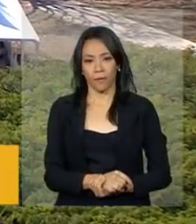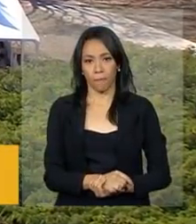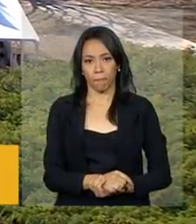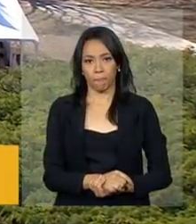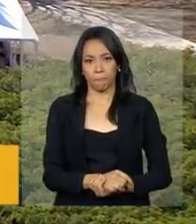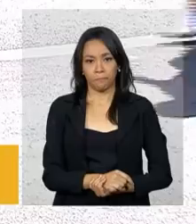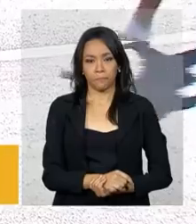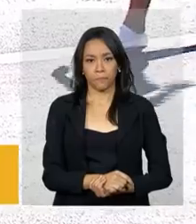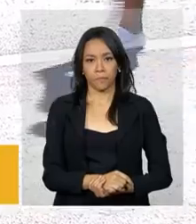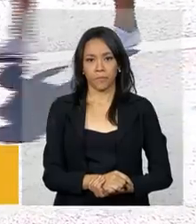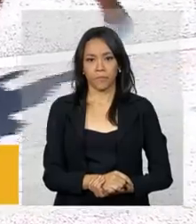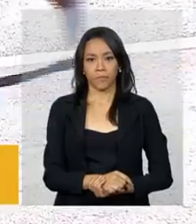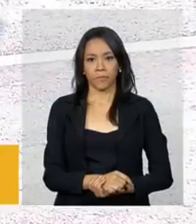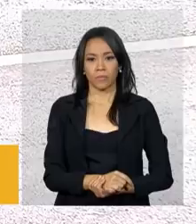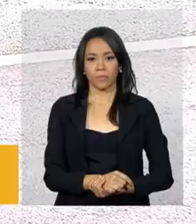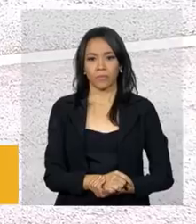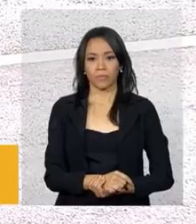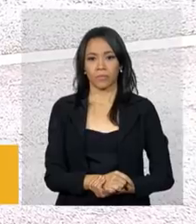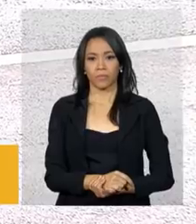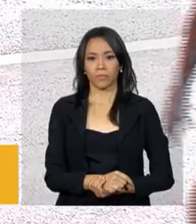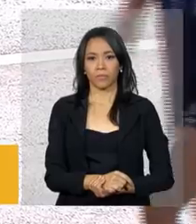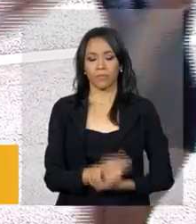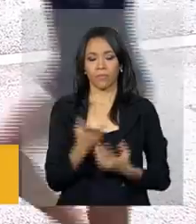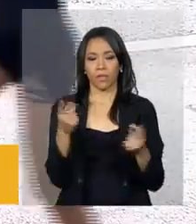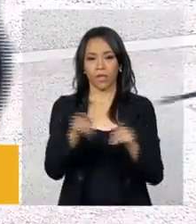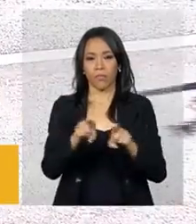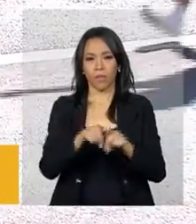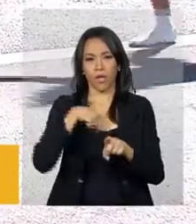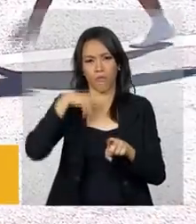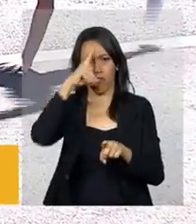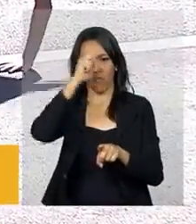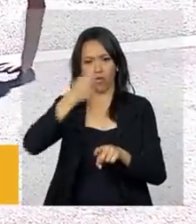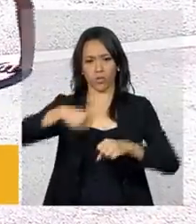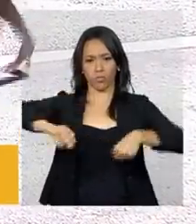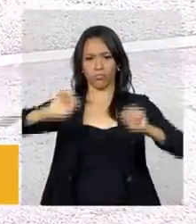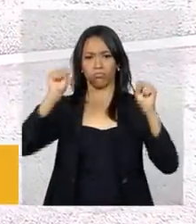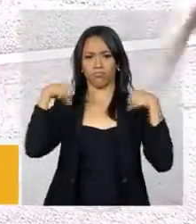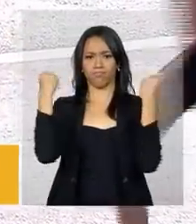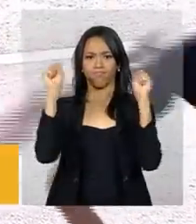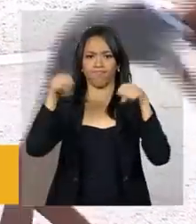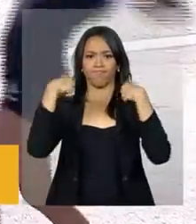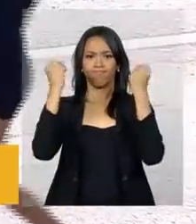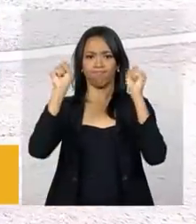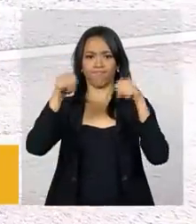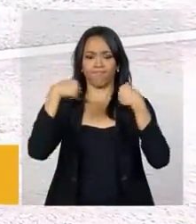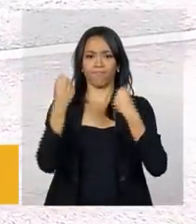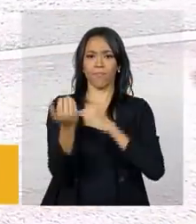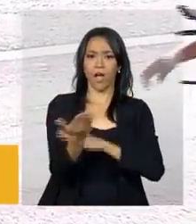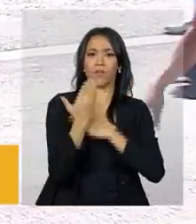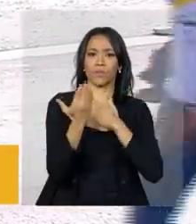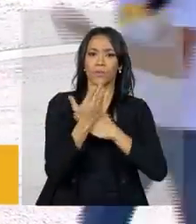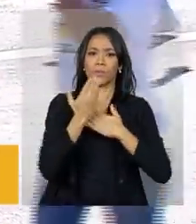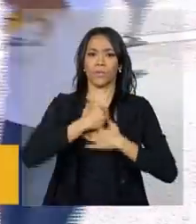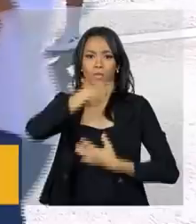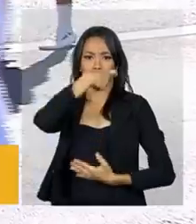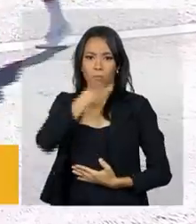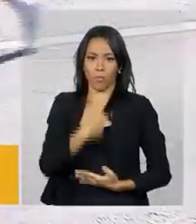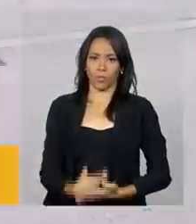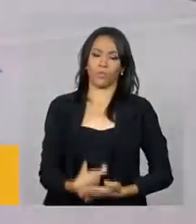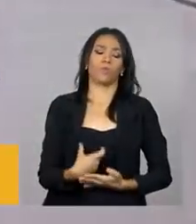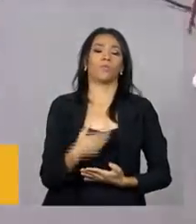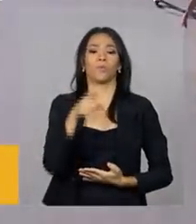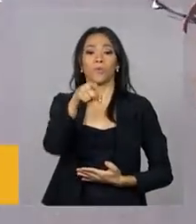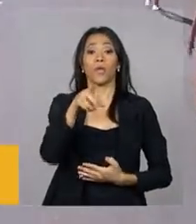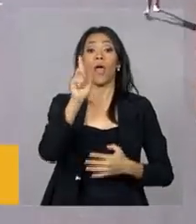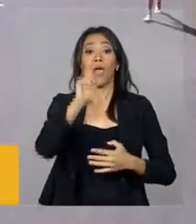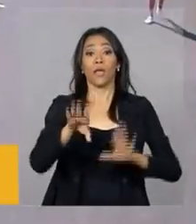Estimula a coordenação, favorece a flexibilidade, a força muscular e corrige problemas de postura corporal. Alunos do Centro de